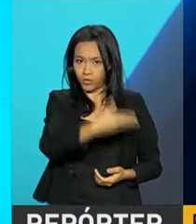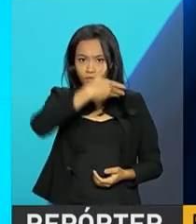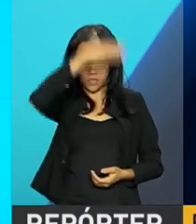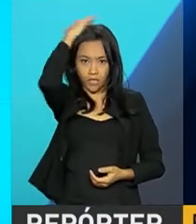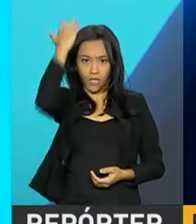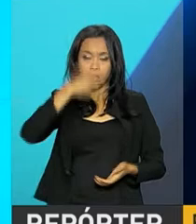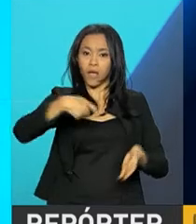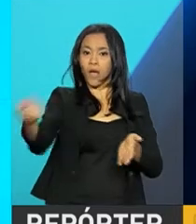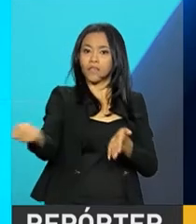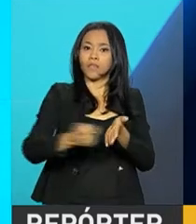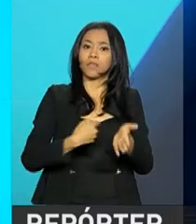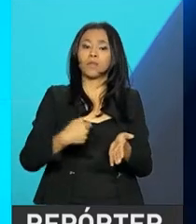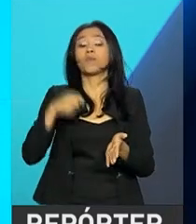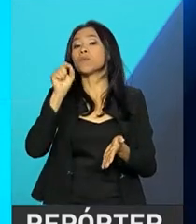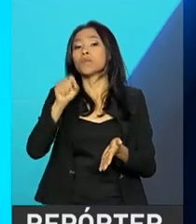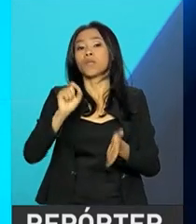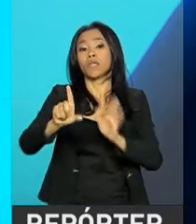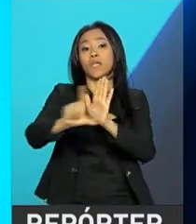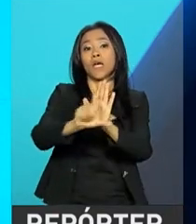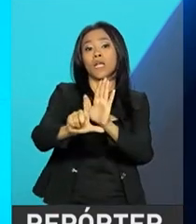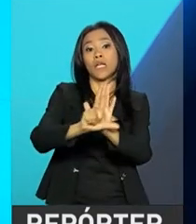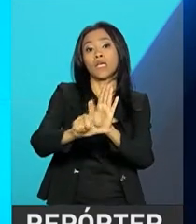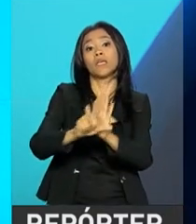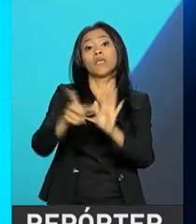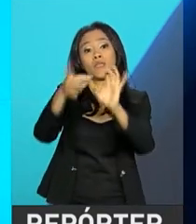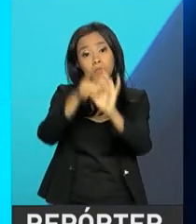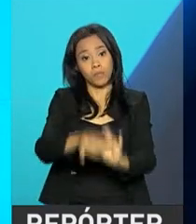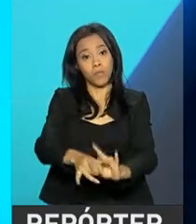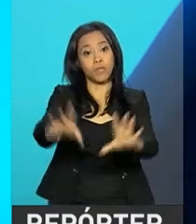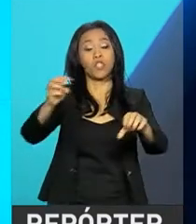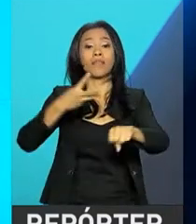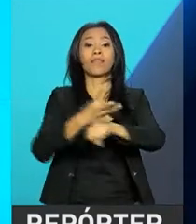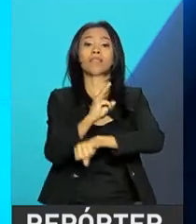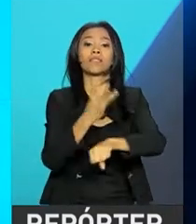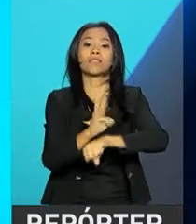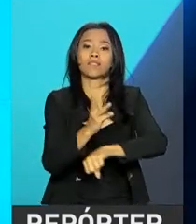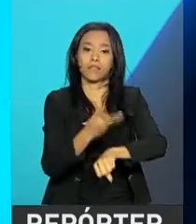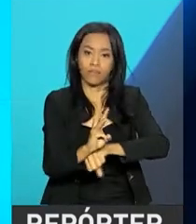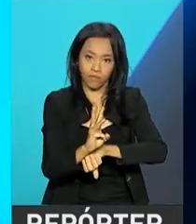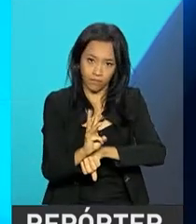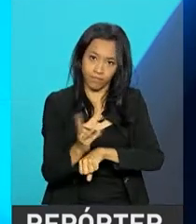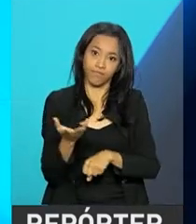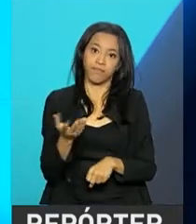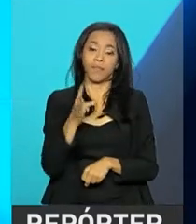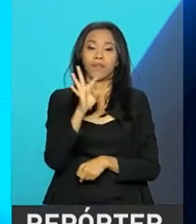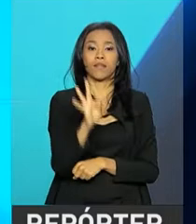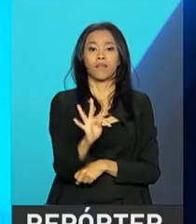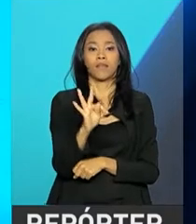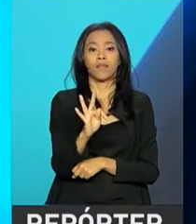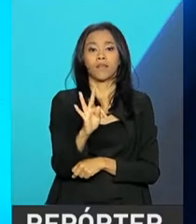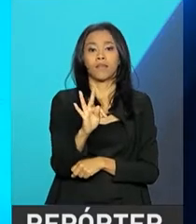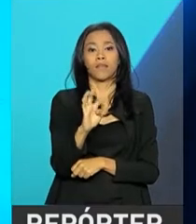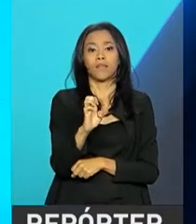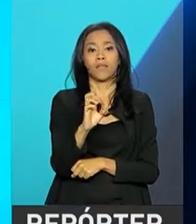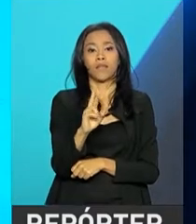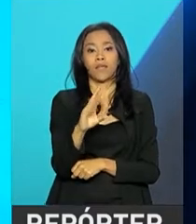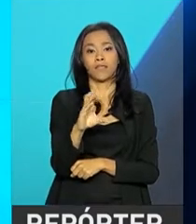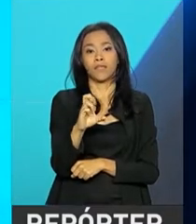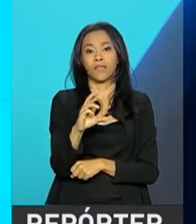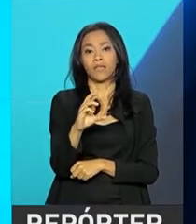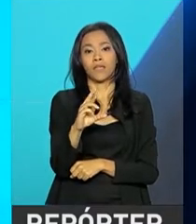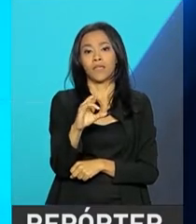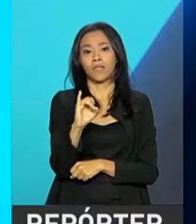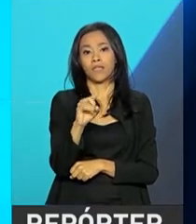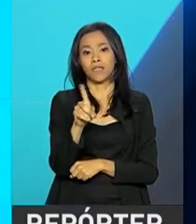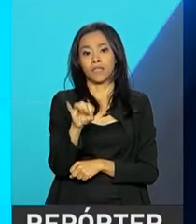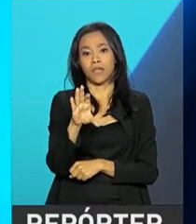regulamenta regulamentou a terceirização além disso a reforma trabalhista foi uma conquista